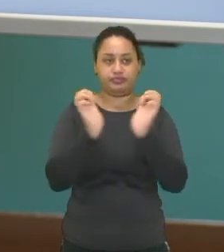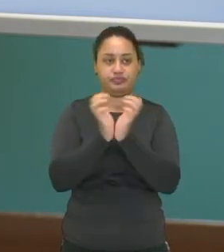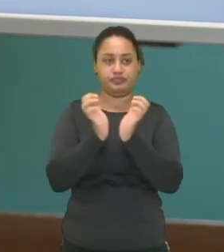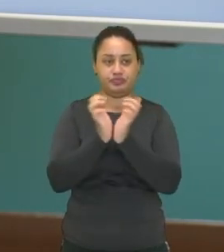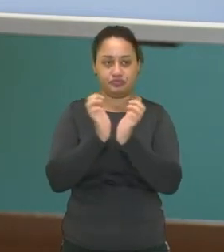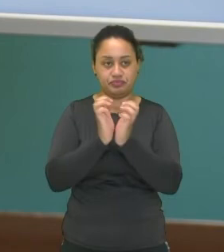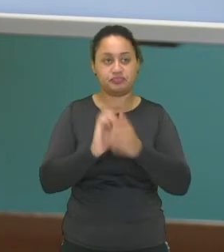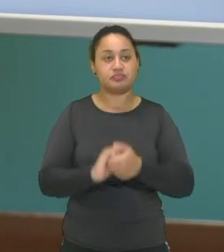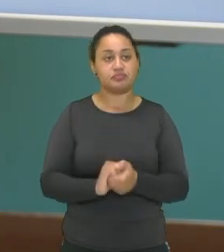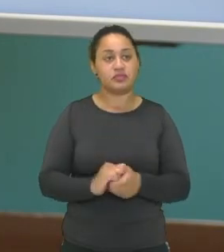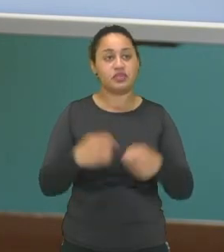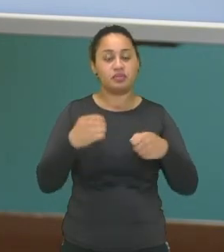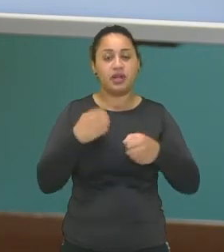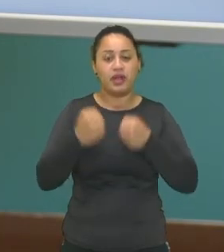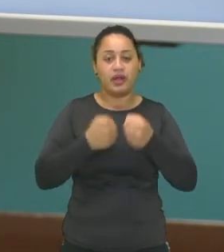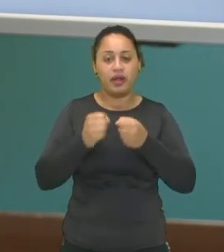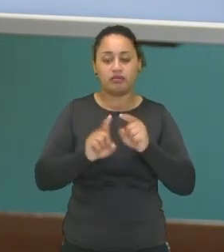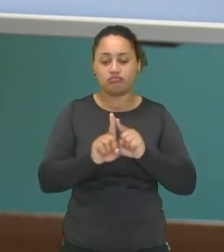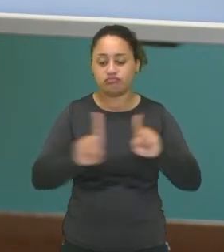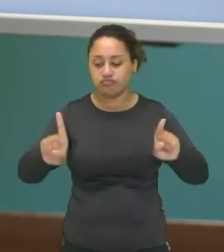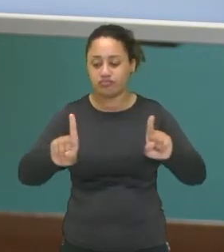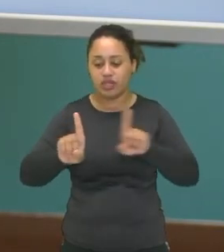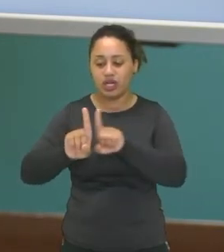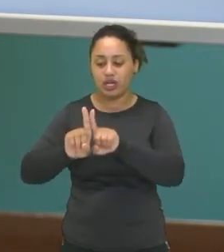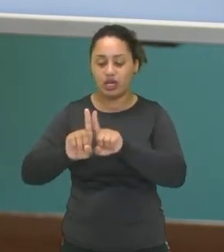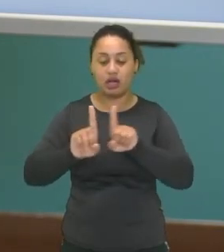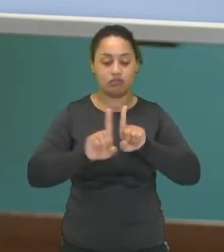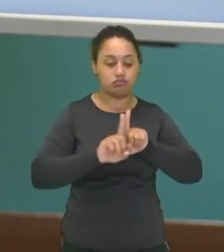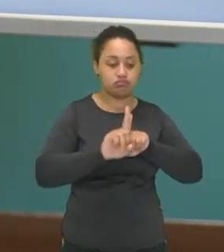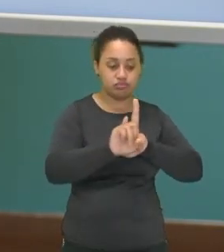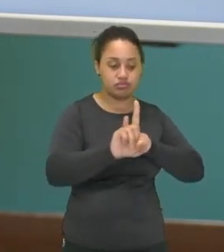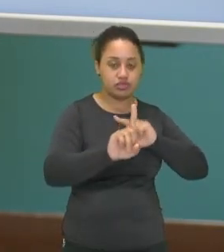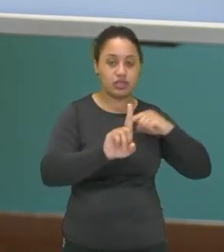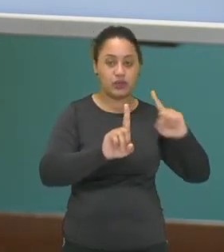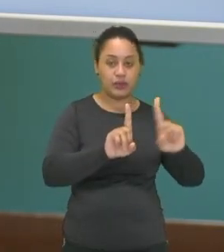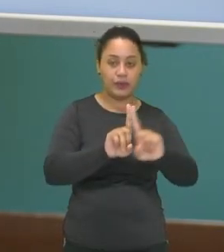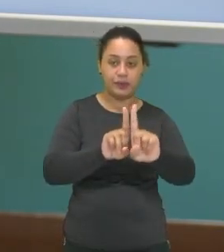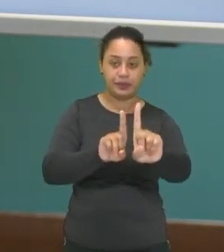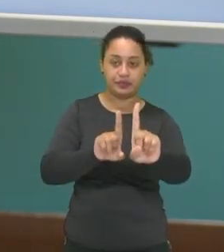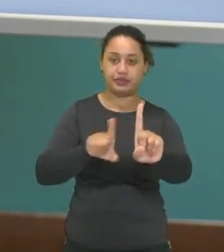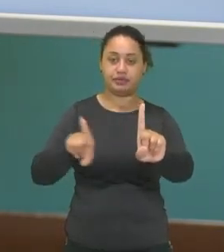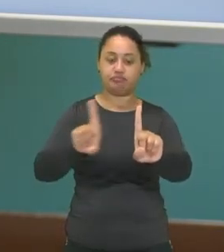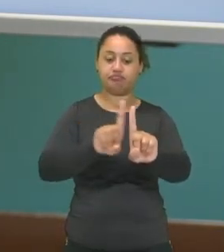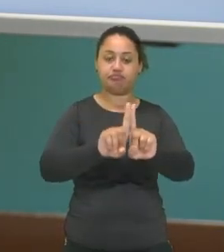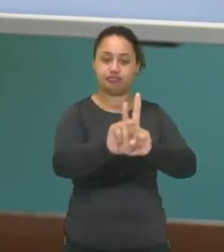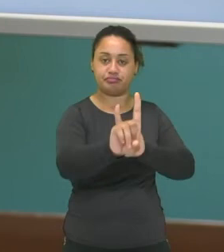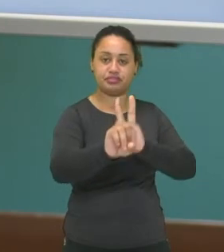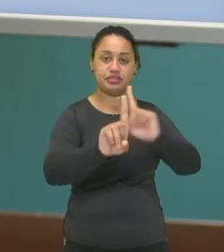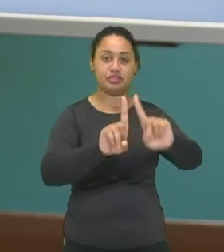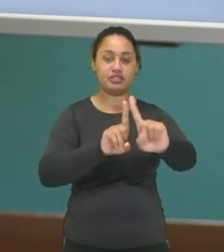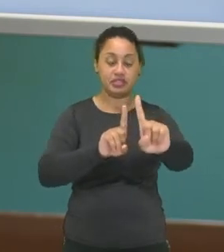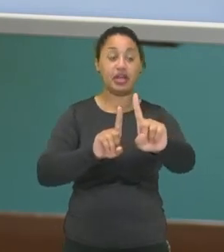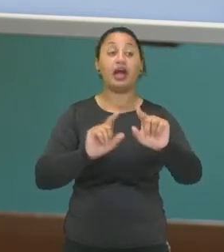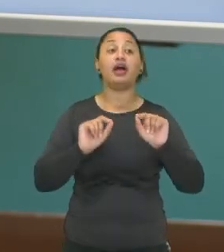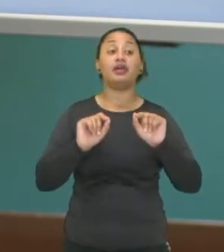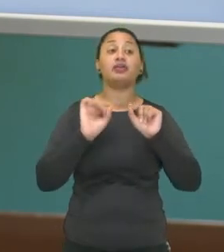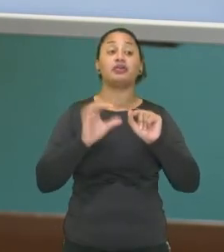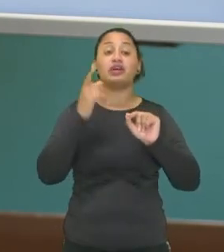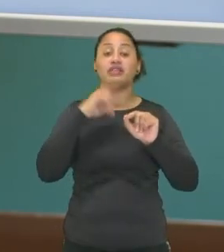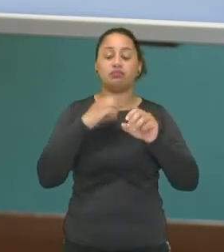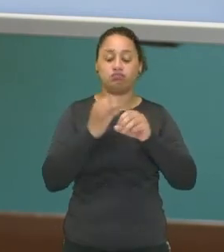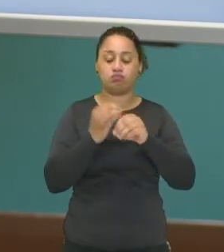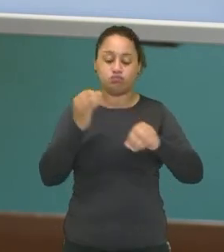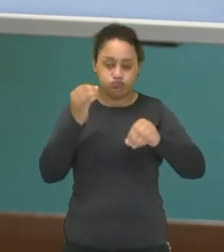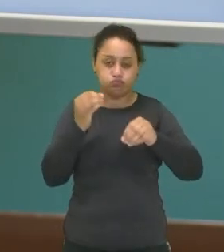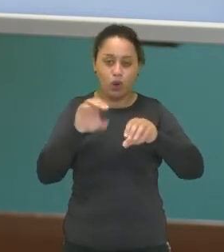atleta deve percorrer uma fração da distância, tá? Ao completar essa fração, ele deverá passar o bastão